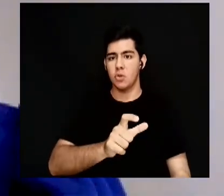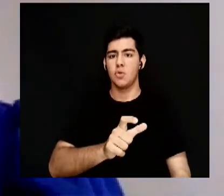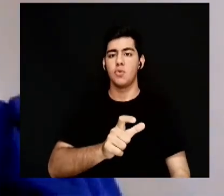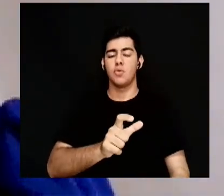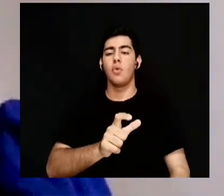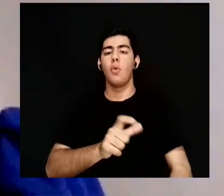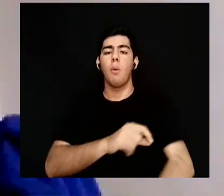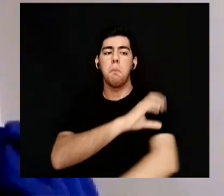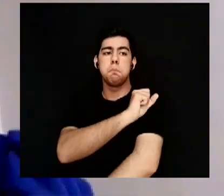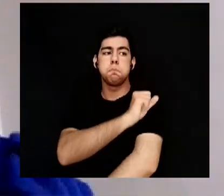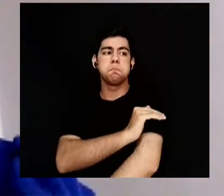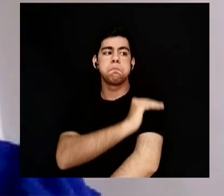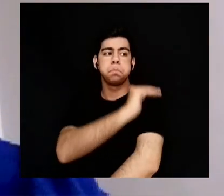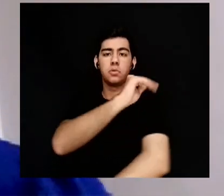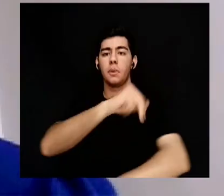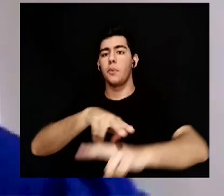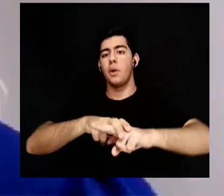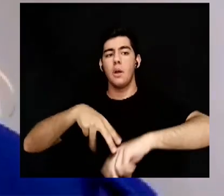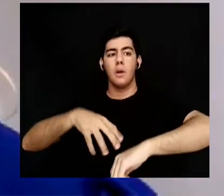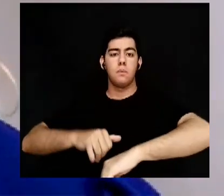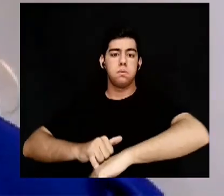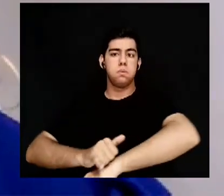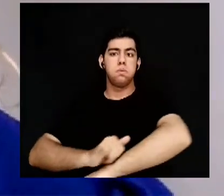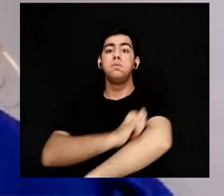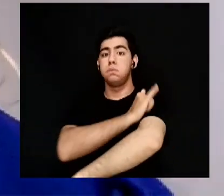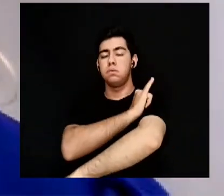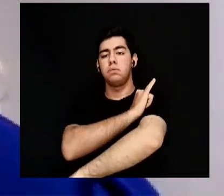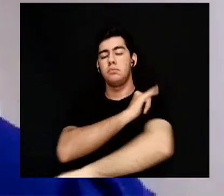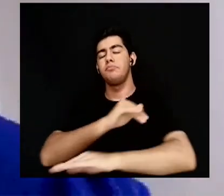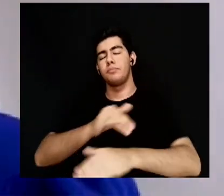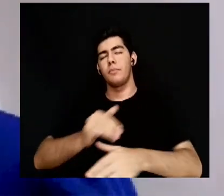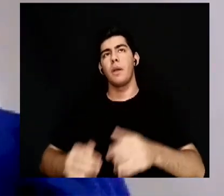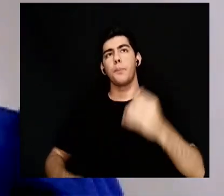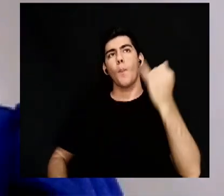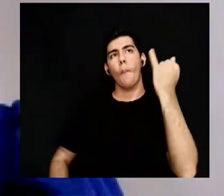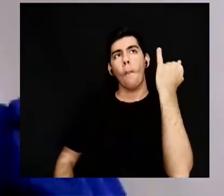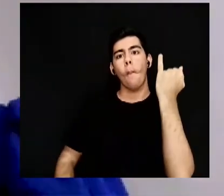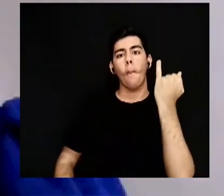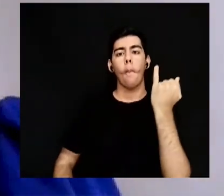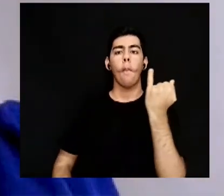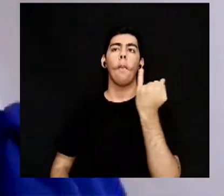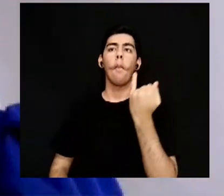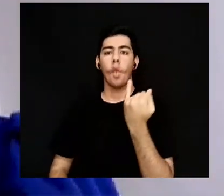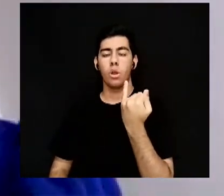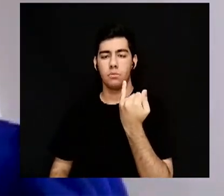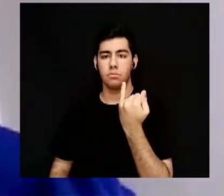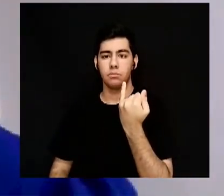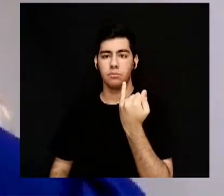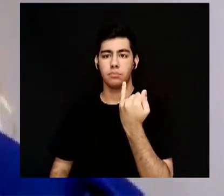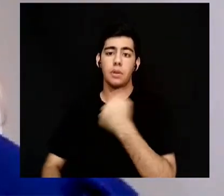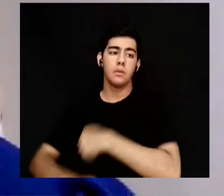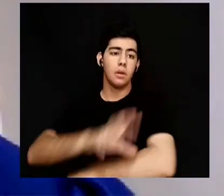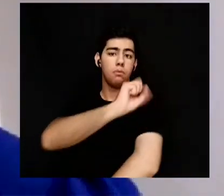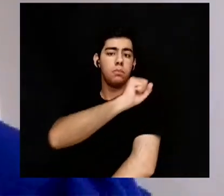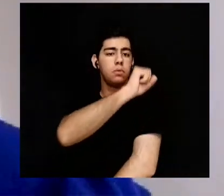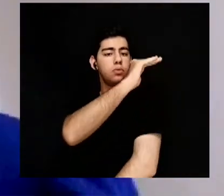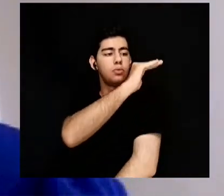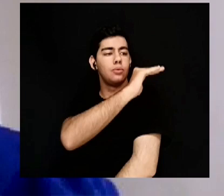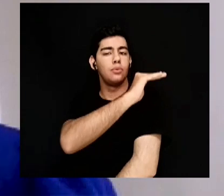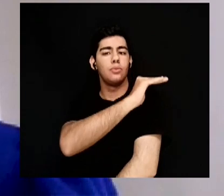pessoa emagrece, entra em remissão, a hipertensão. Se ela engordar de novo, a hipertensão volta.